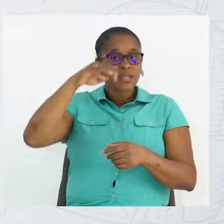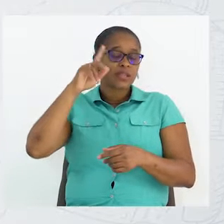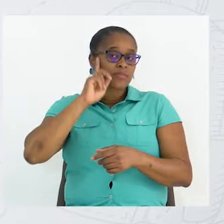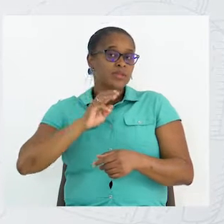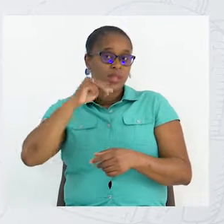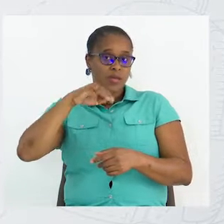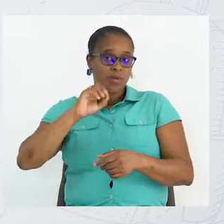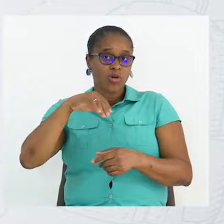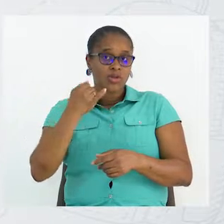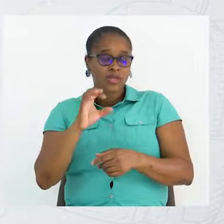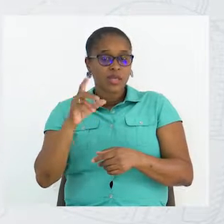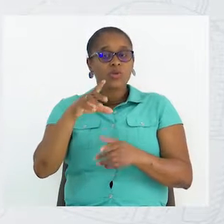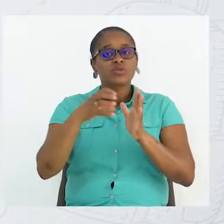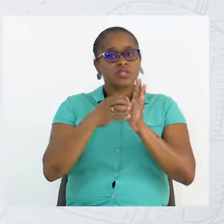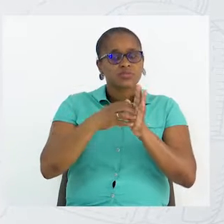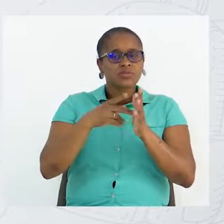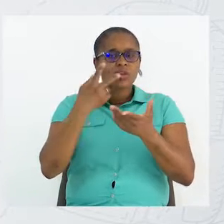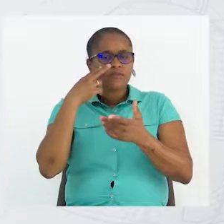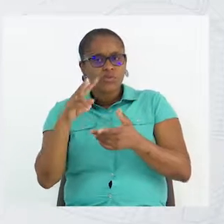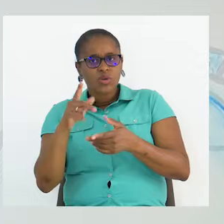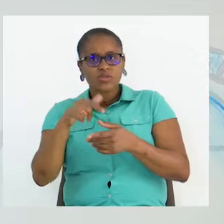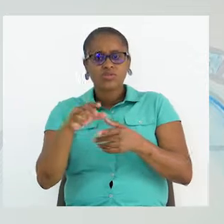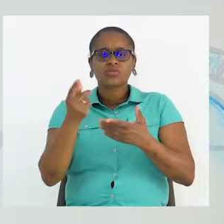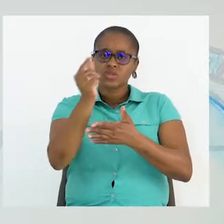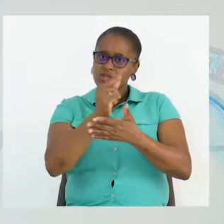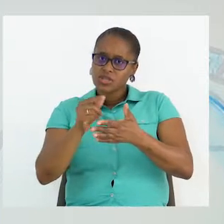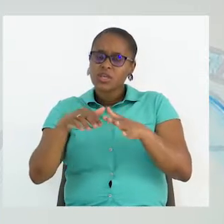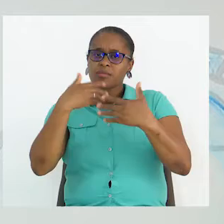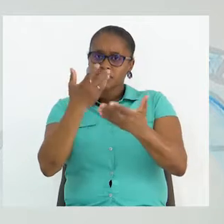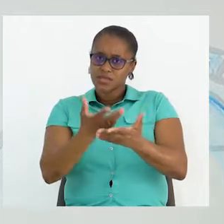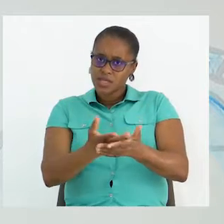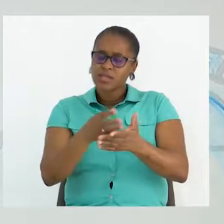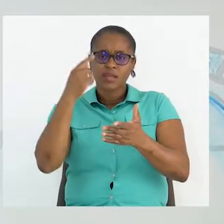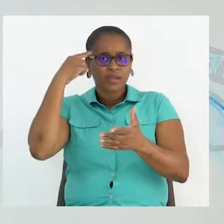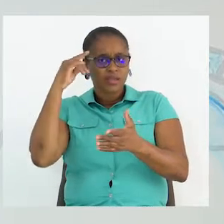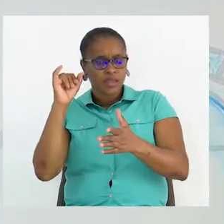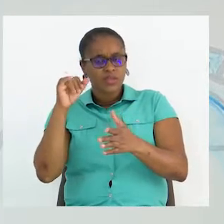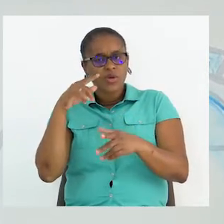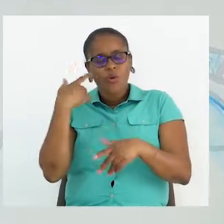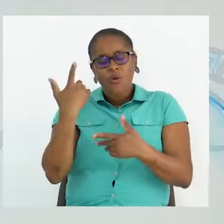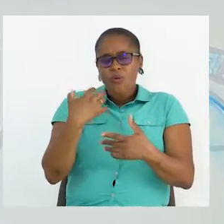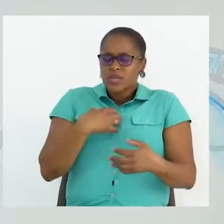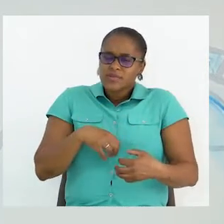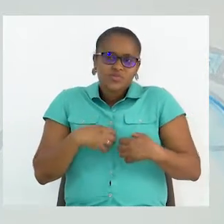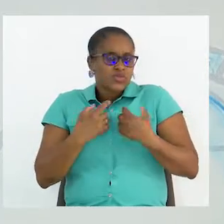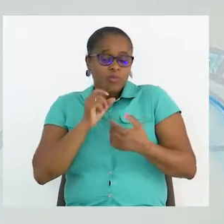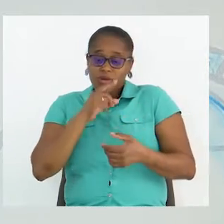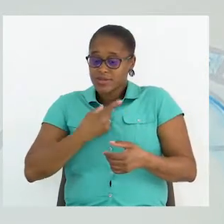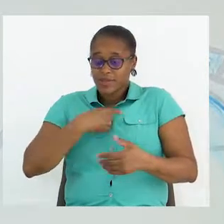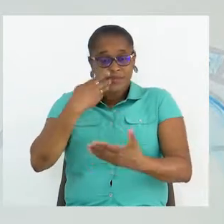são desenhos que representam ideias e emoções. Podem não ser representados em palavra,